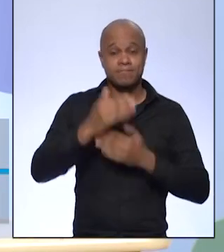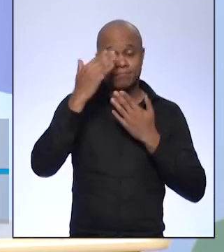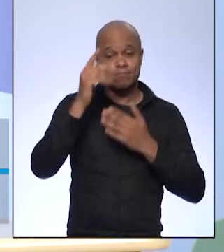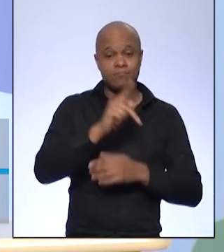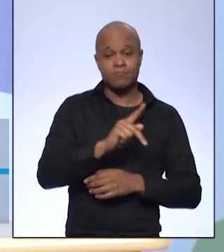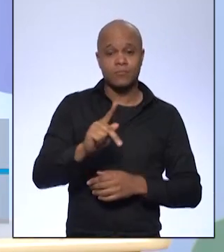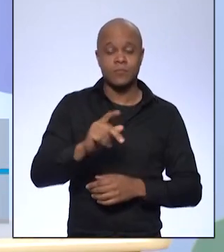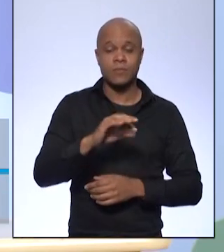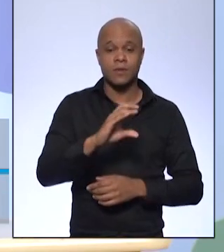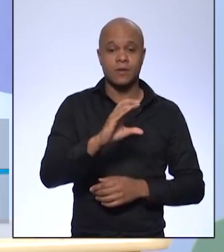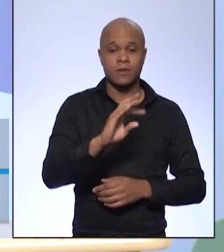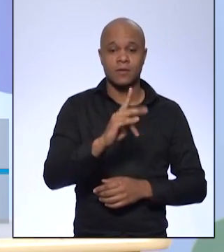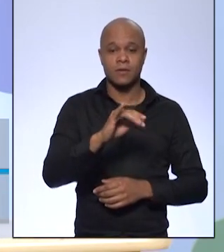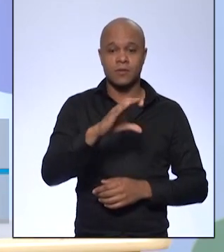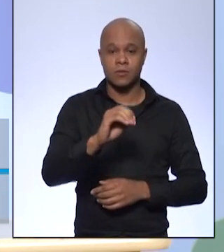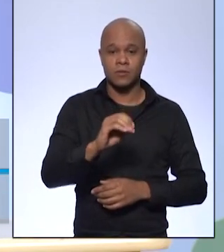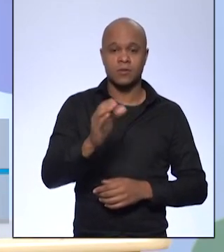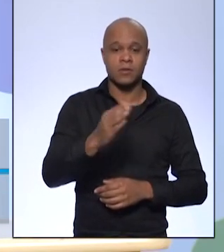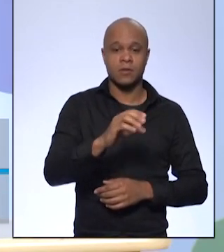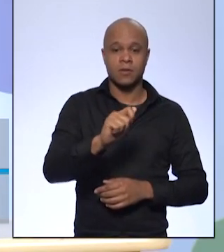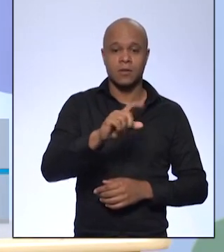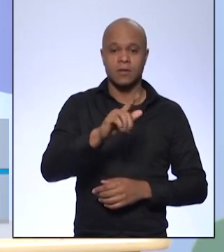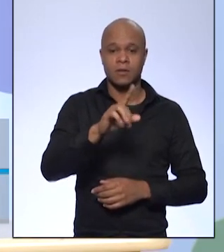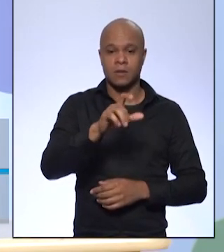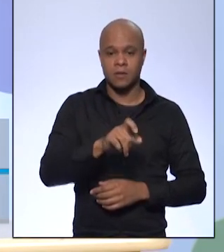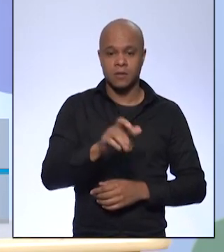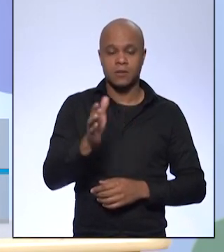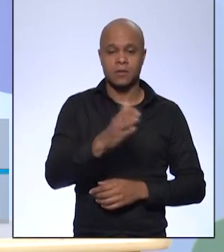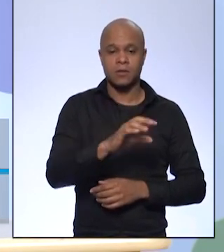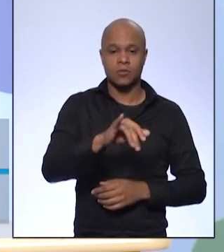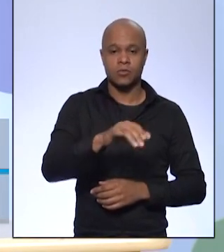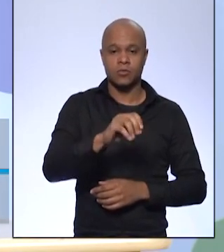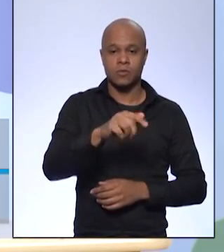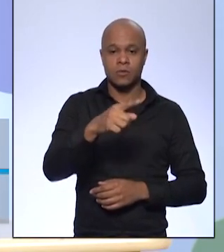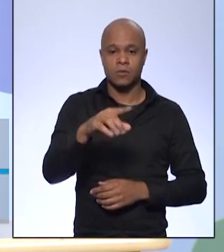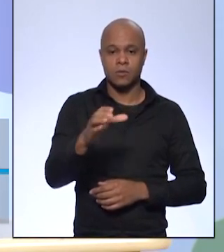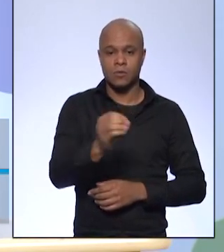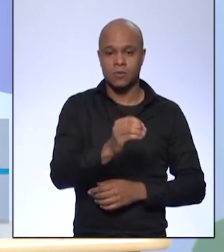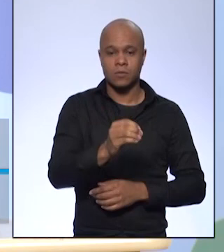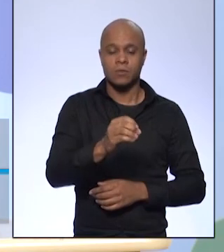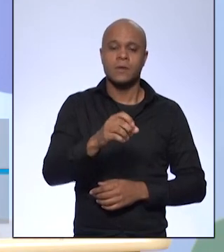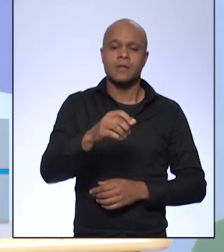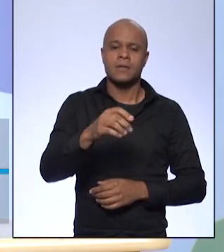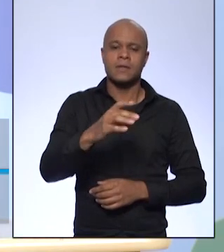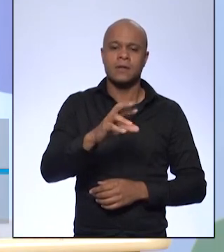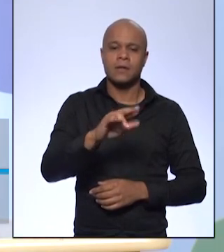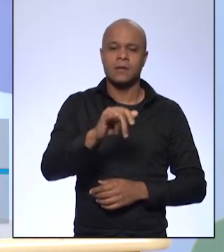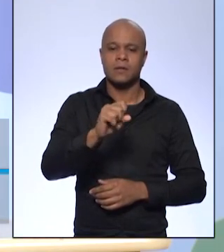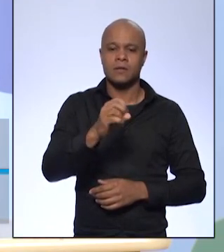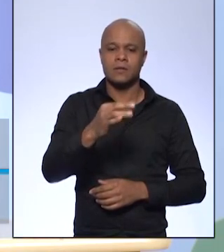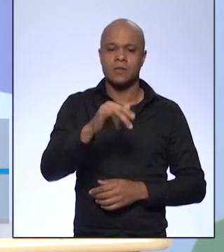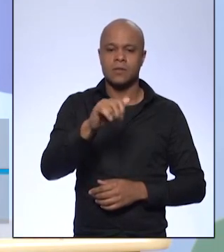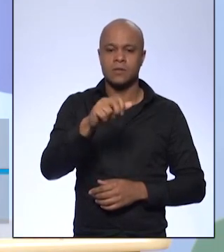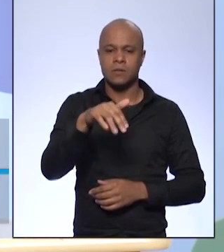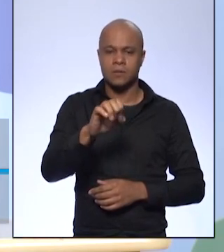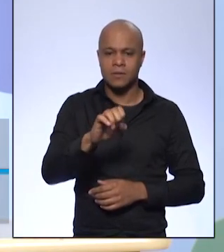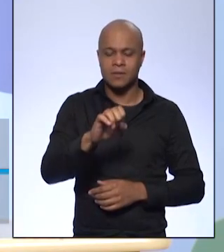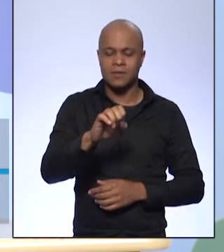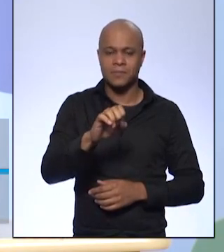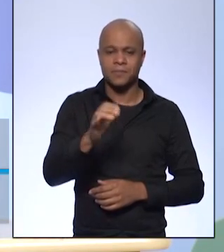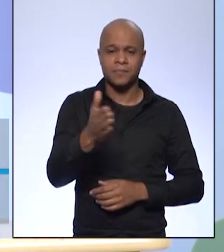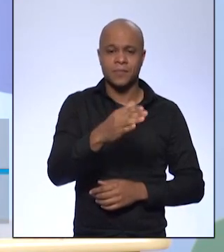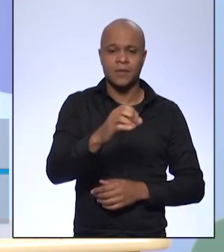professores Chico, Alex, Rodrigo, João, Cristiane, Fábio, Joca,